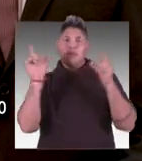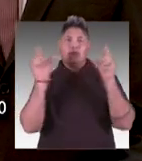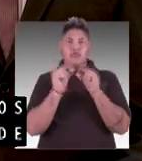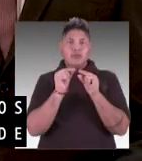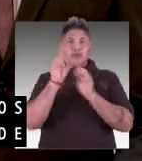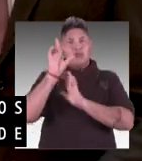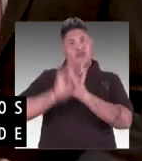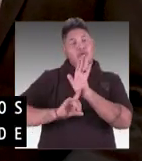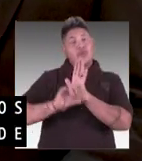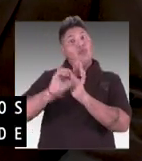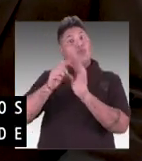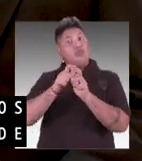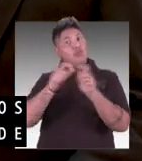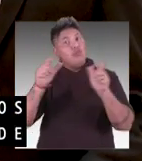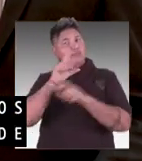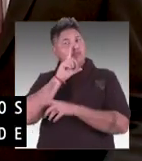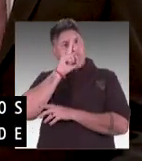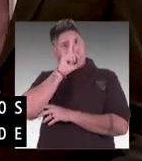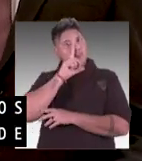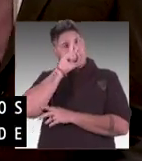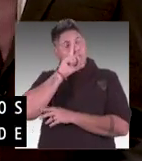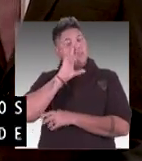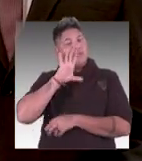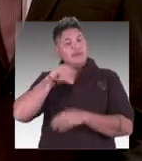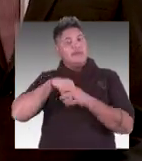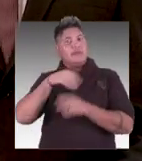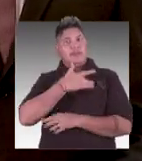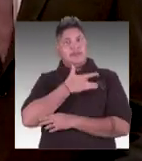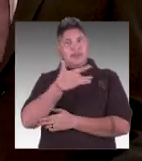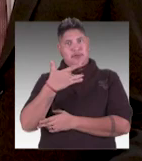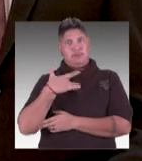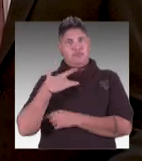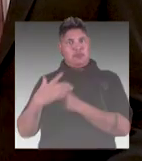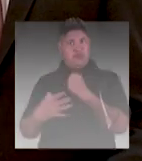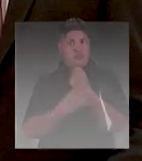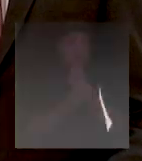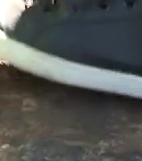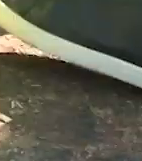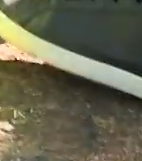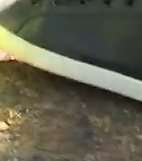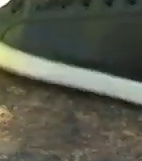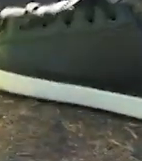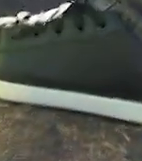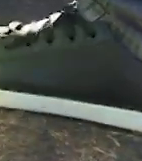diminuição de direitos ou aumento de riscos relacionados à saúde e segurança, por exemplo.